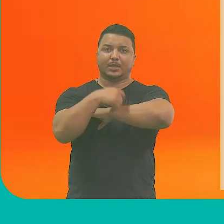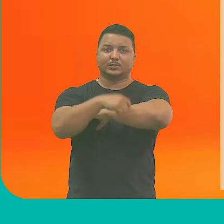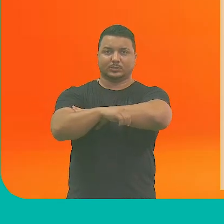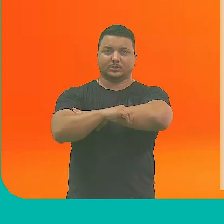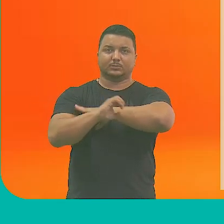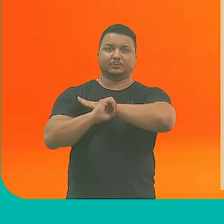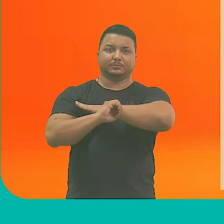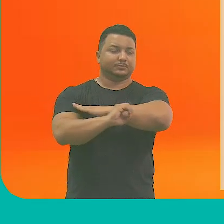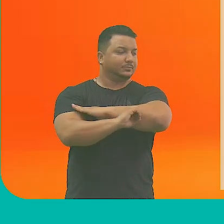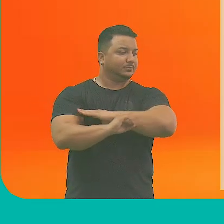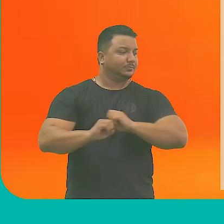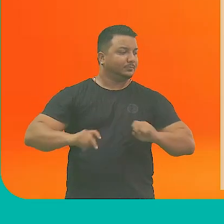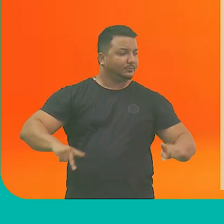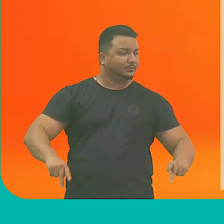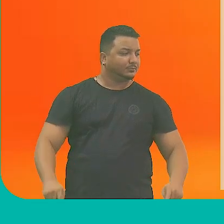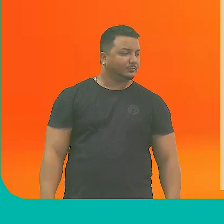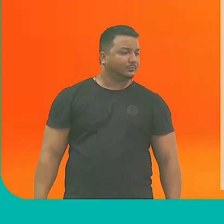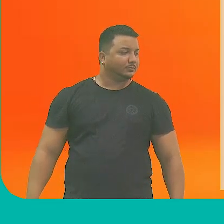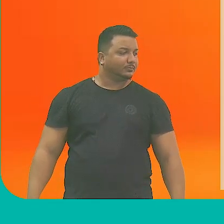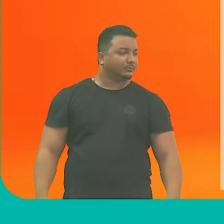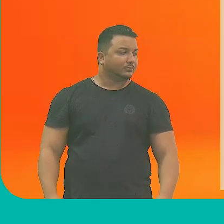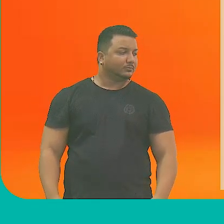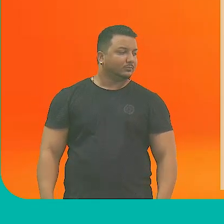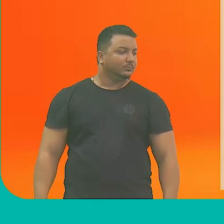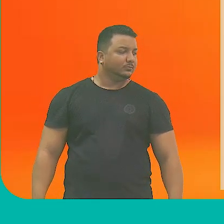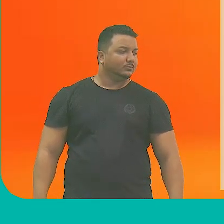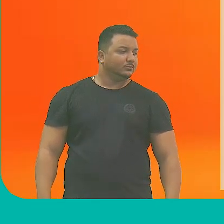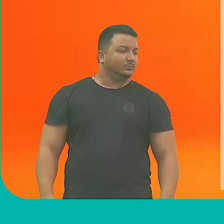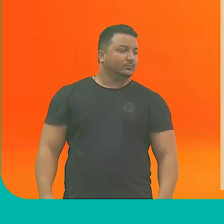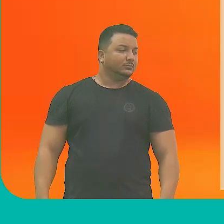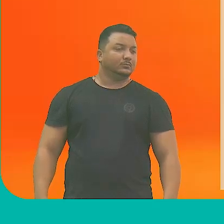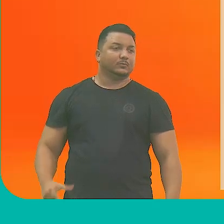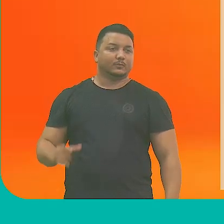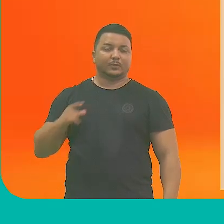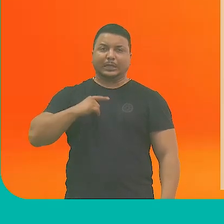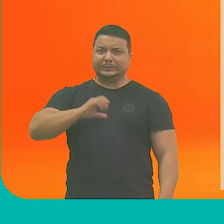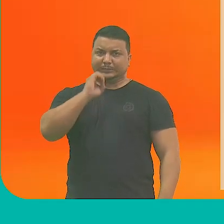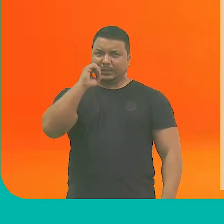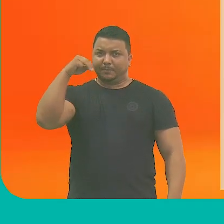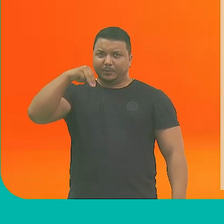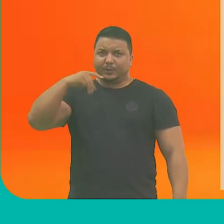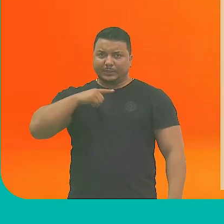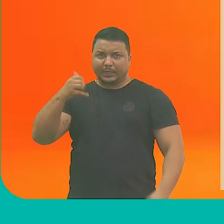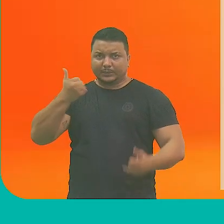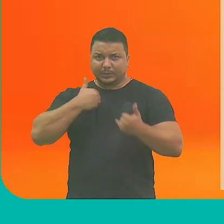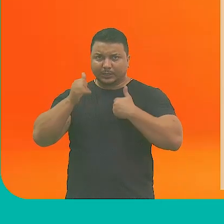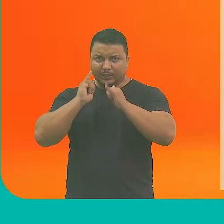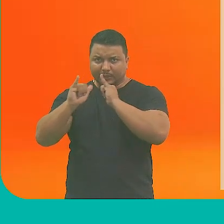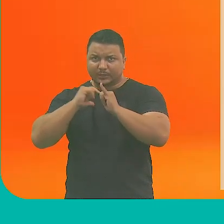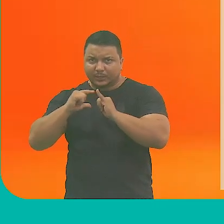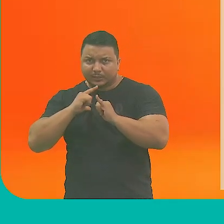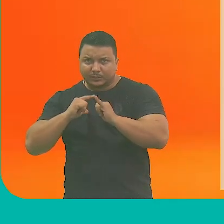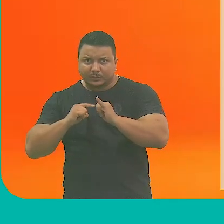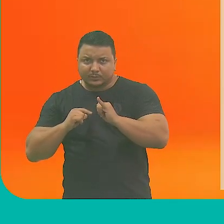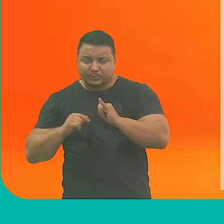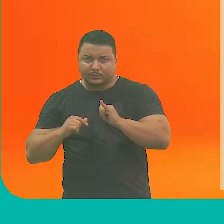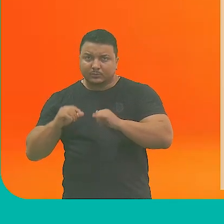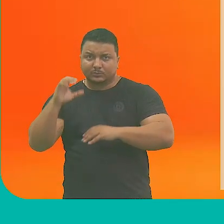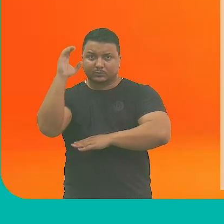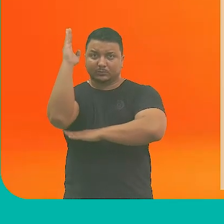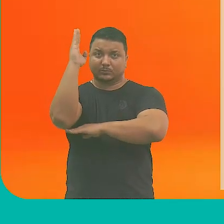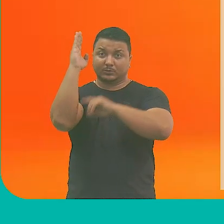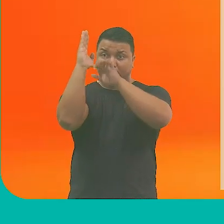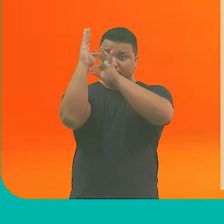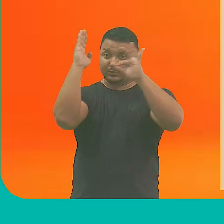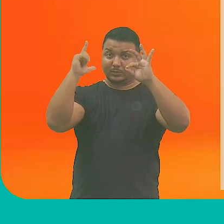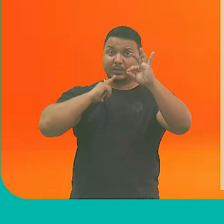não? Se eu disser assim, ó, no 0 minuto tinha sinal? No 0 minuto